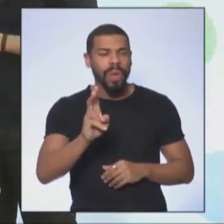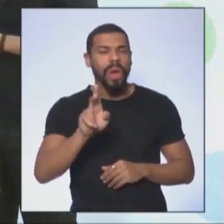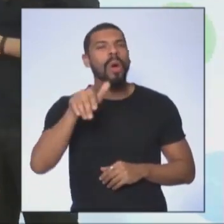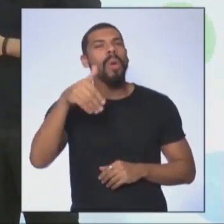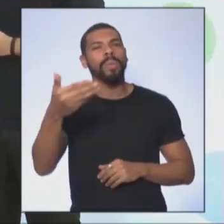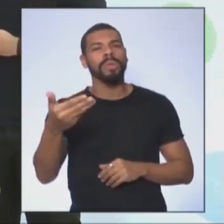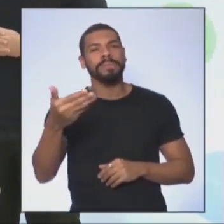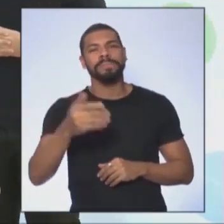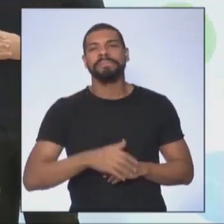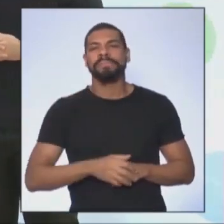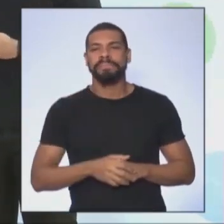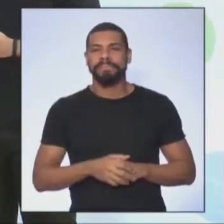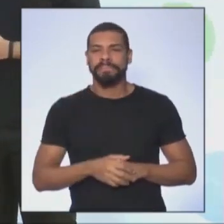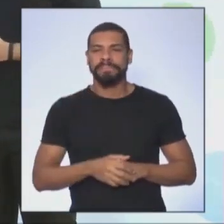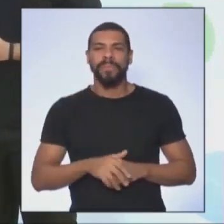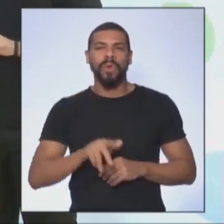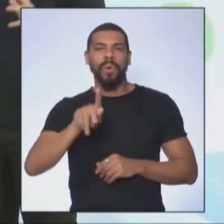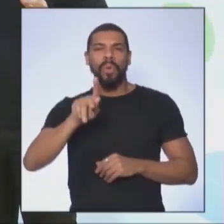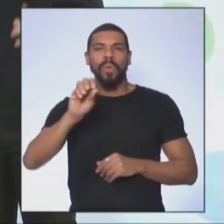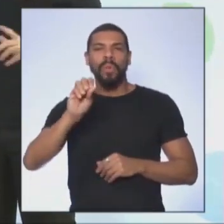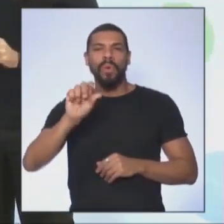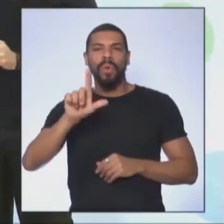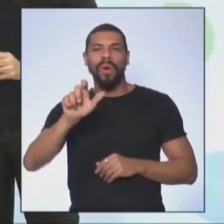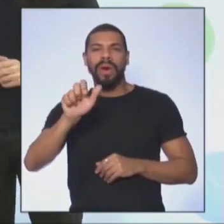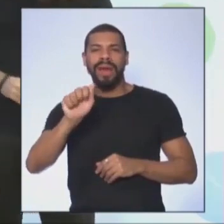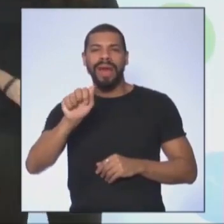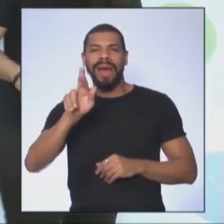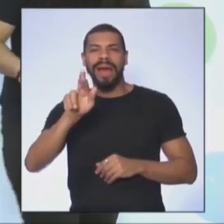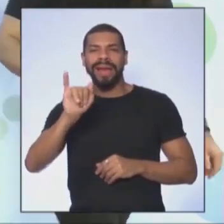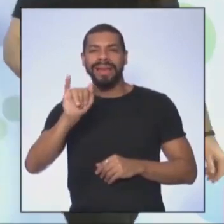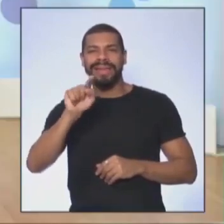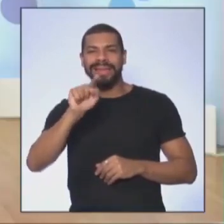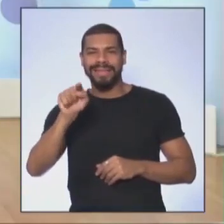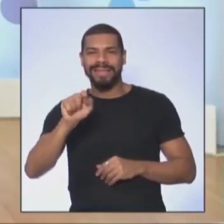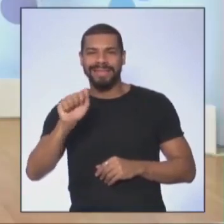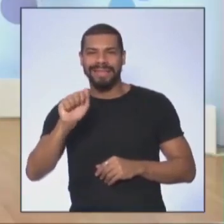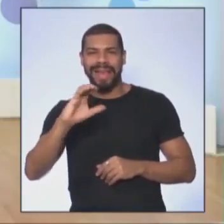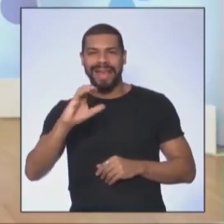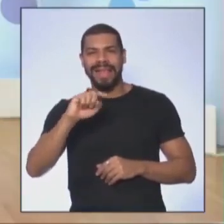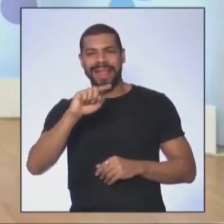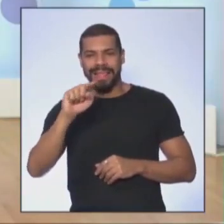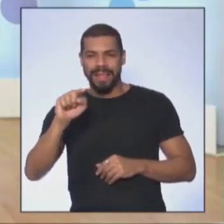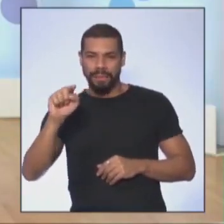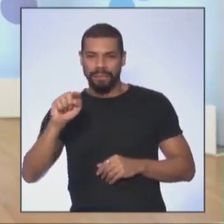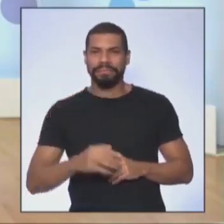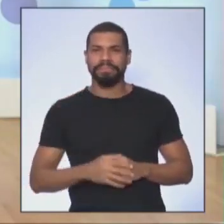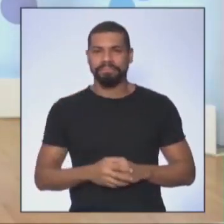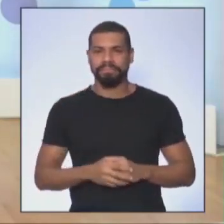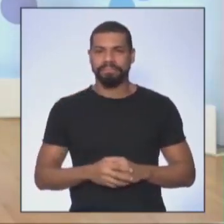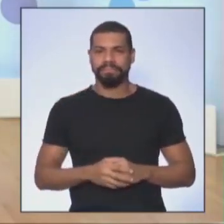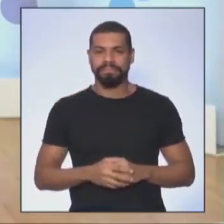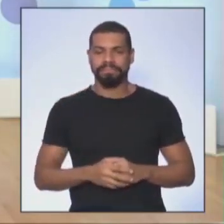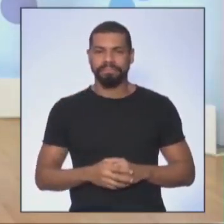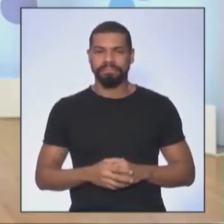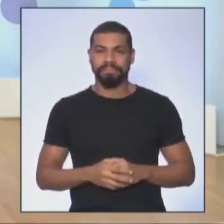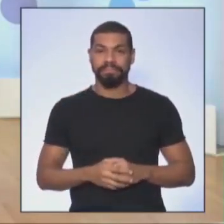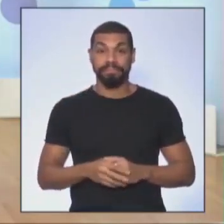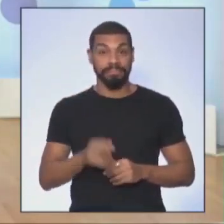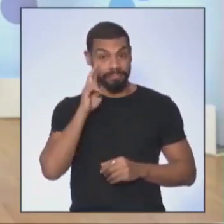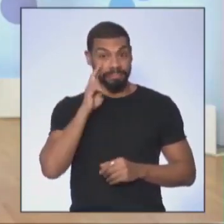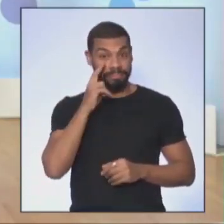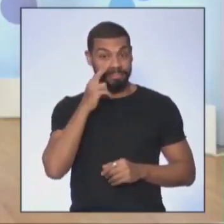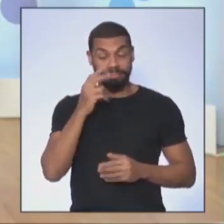é a polarização. Para isso, a gente vai usar duas grades que a gente trouxe aqui.